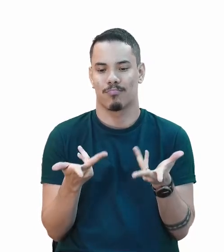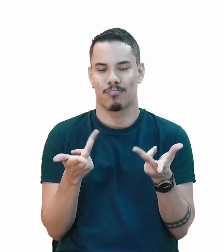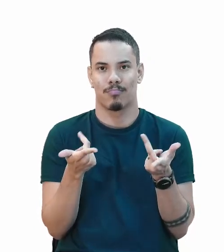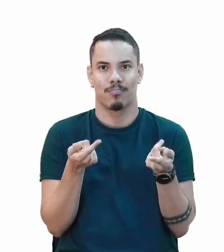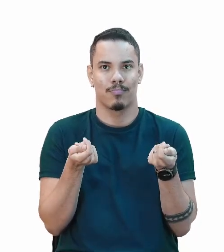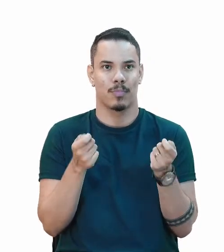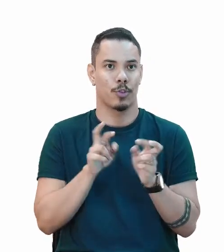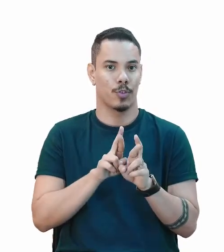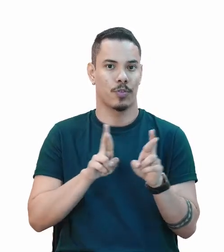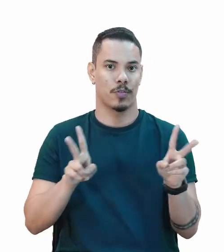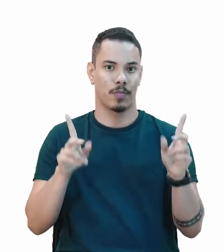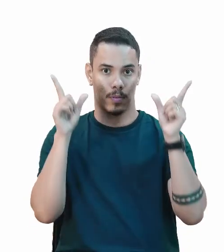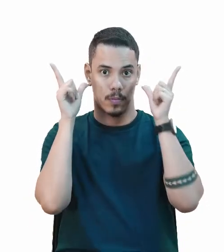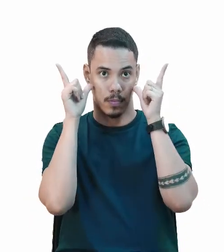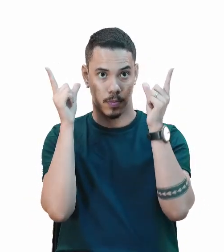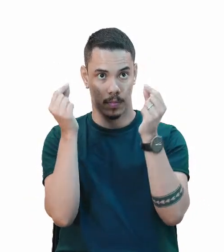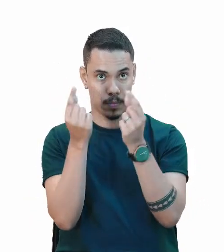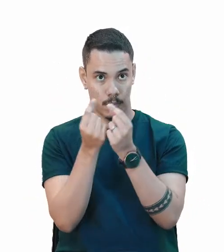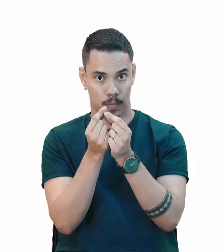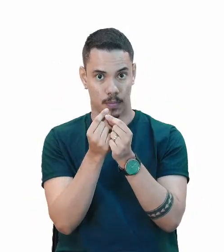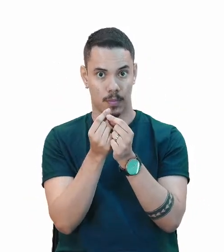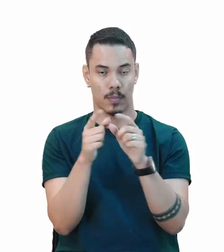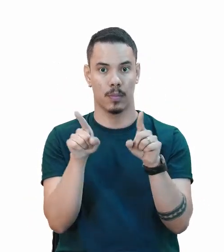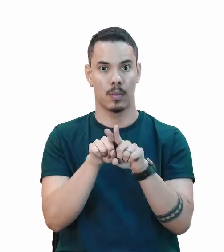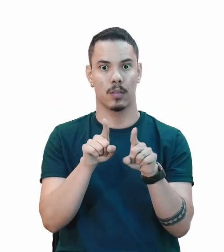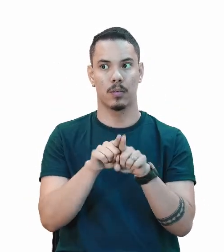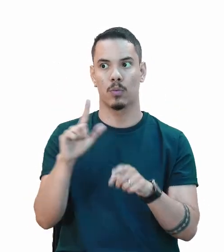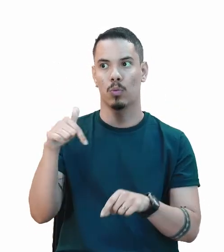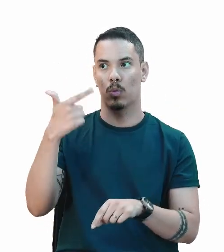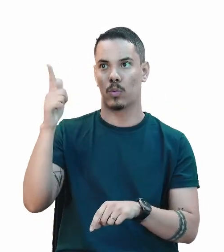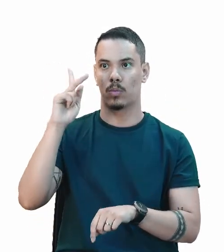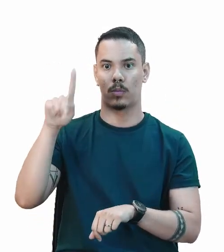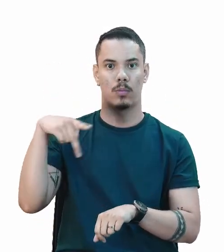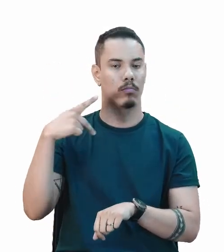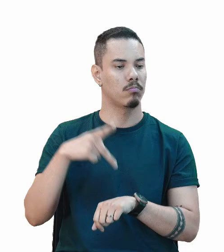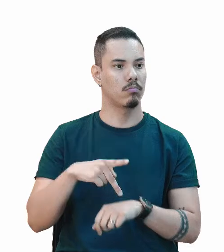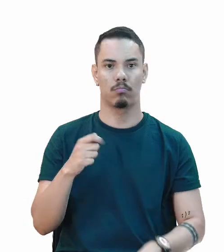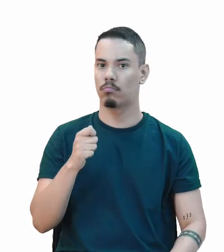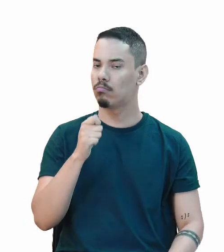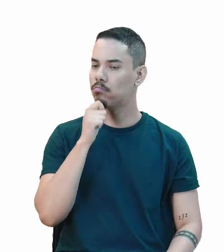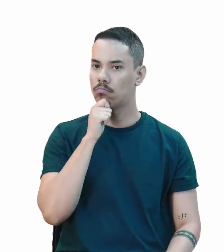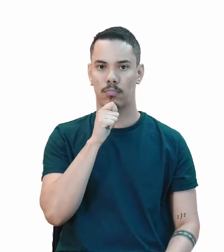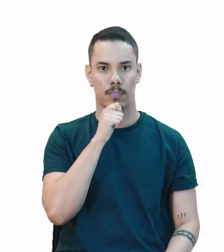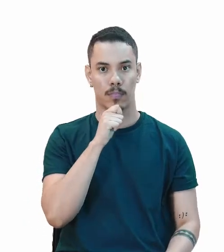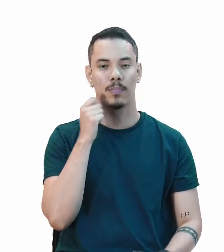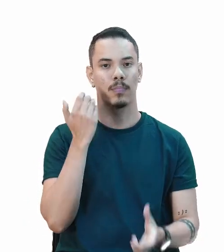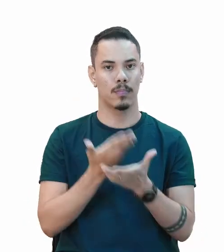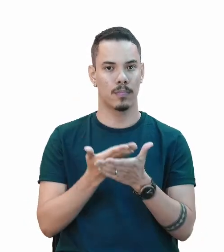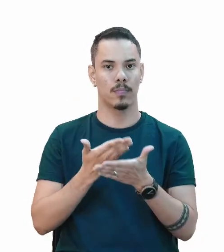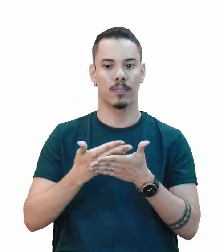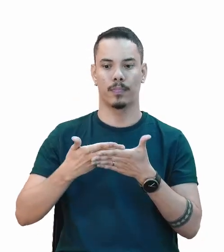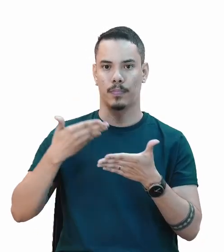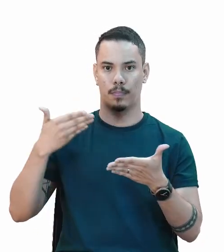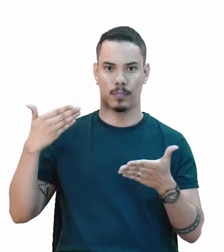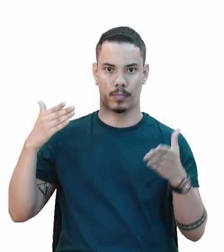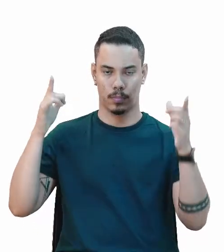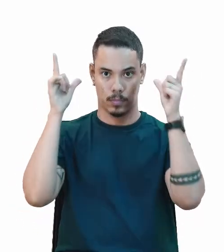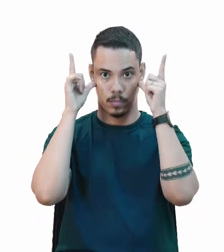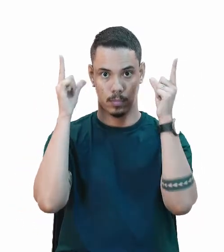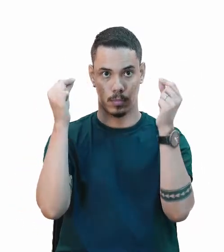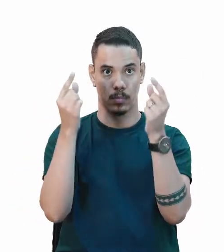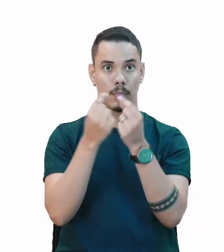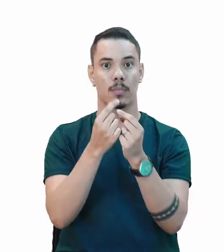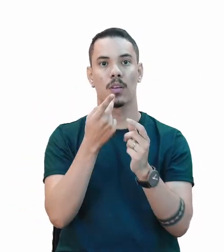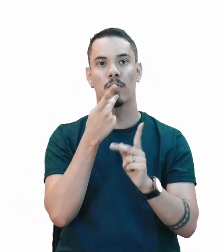diferença entre grego e estrangeiro. Como a gente já viu em aulas passadas, lá na Grécia Antiga, devido